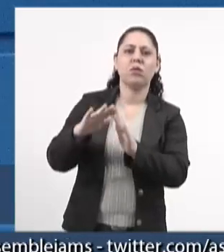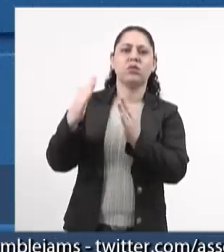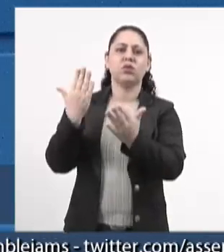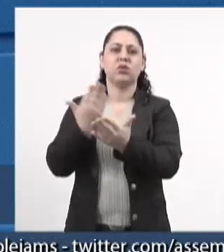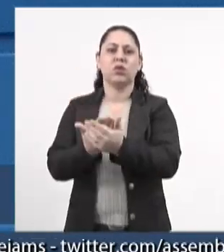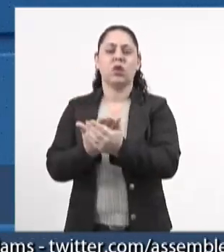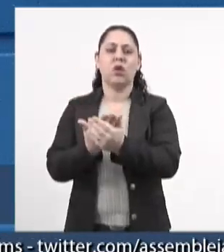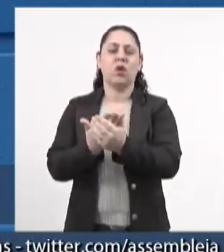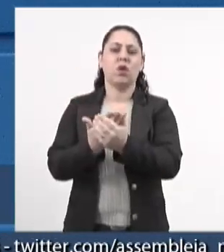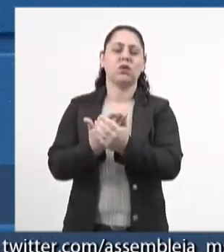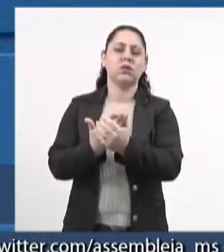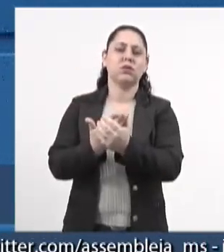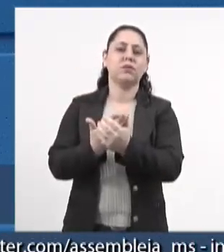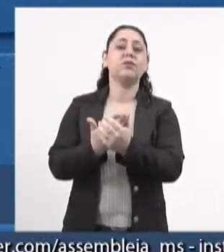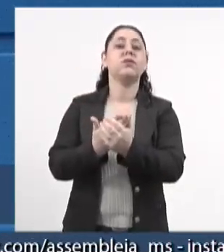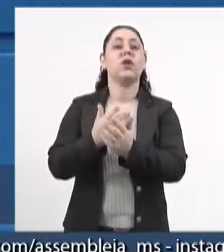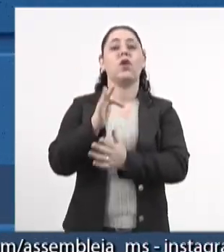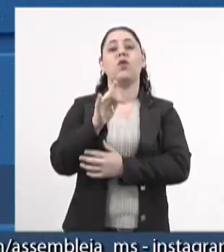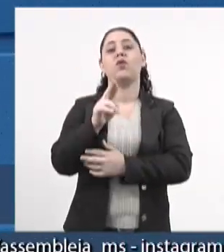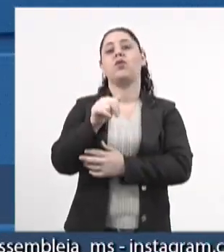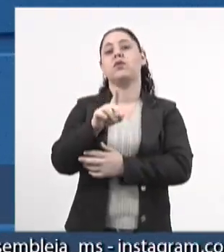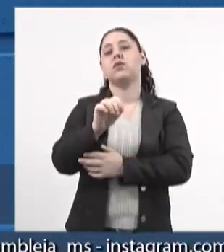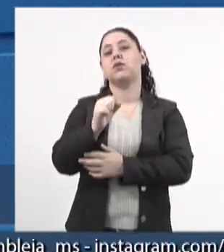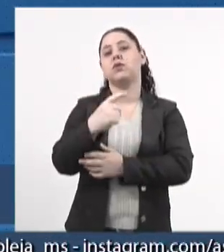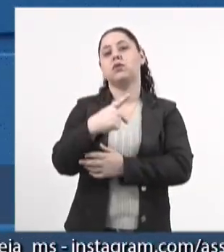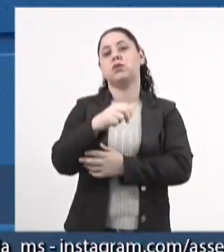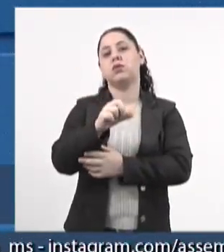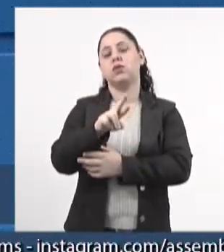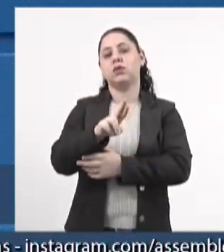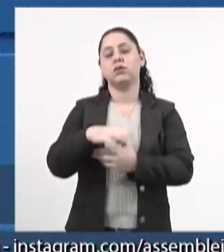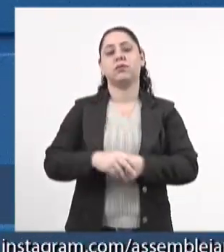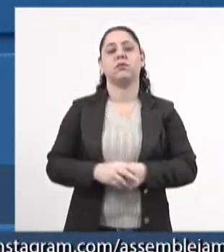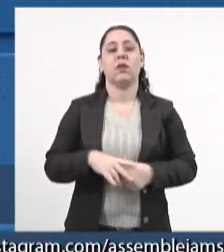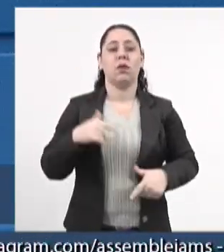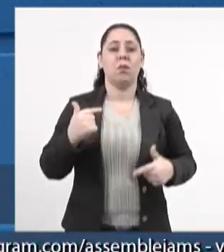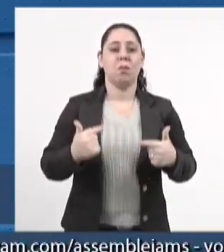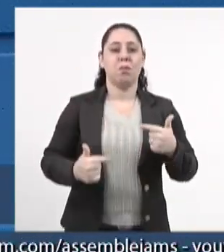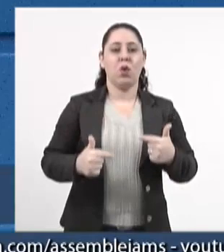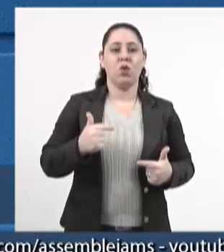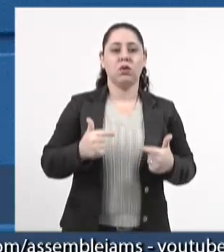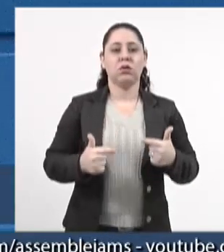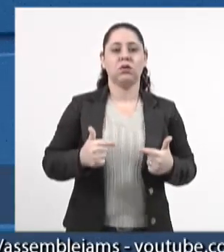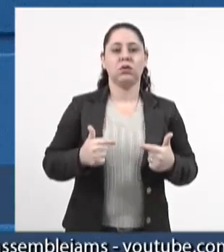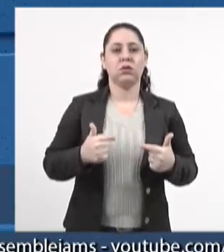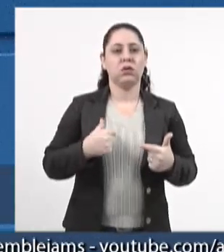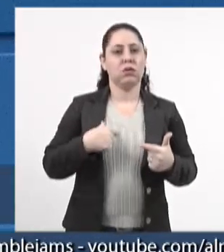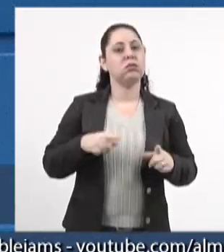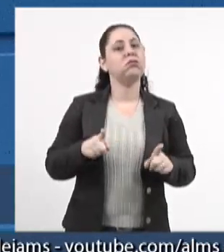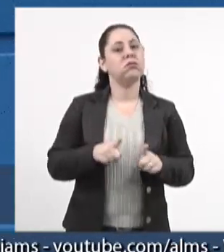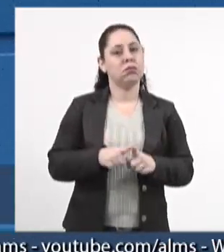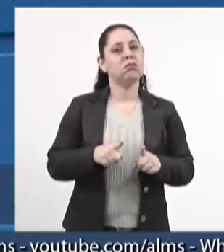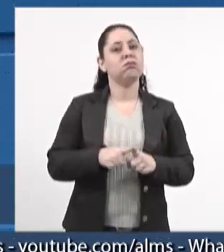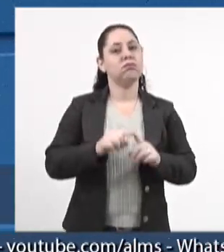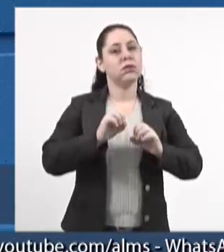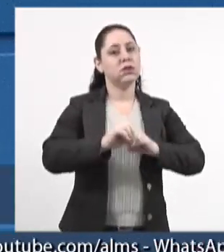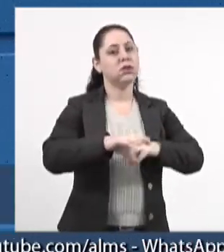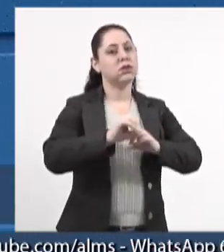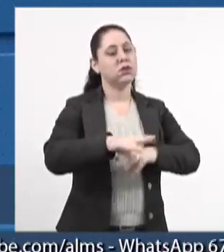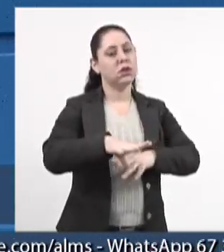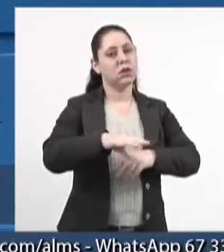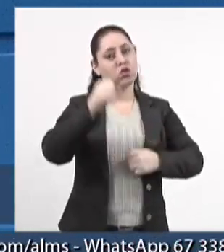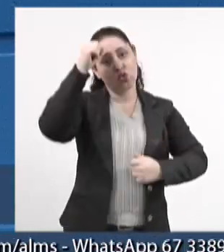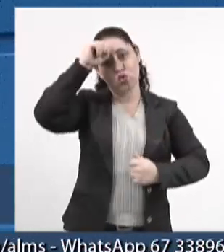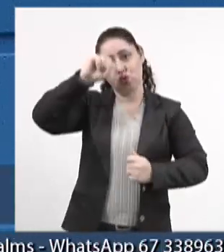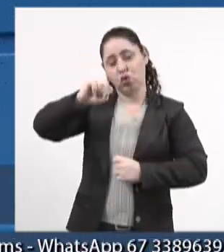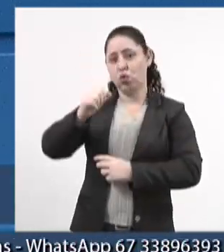de altas habilidades e também da Fundesporte. Em relação à política, eu também dei aula de sociologia, não